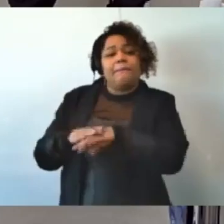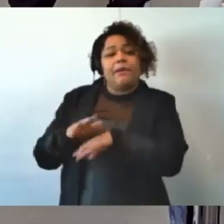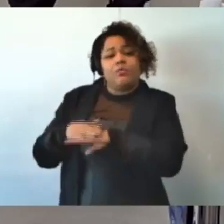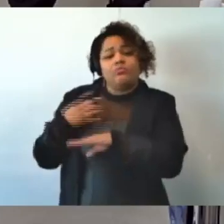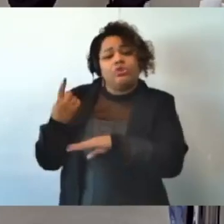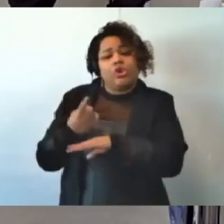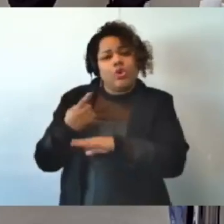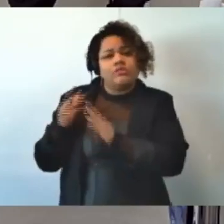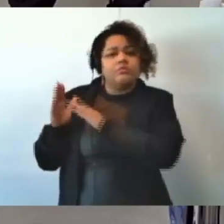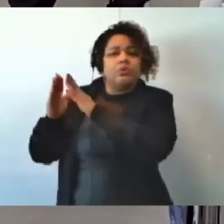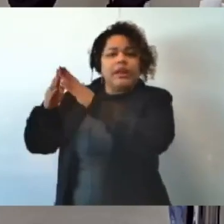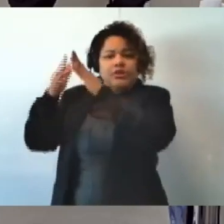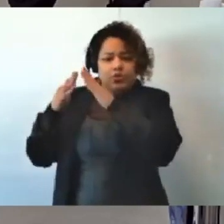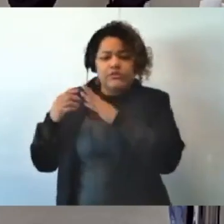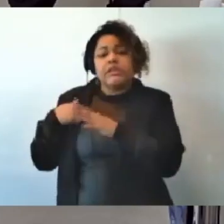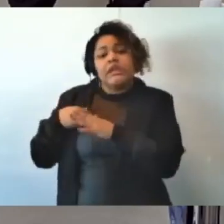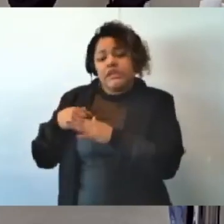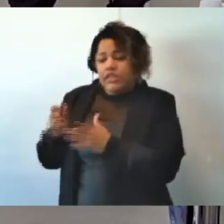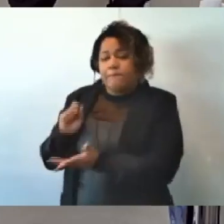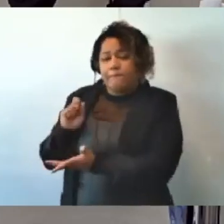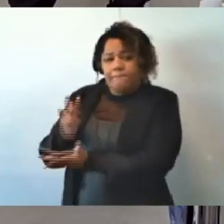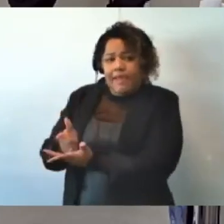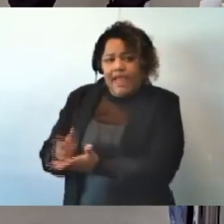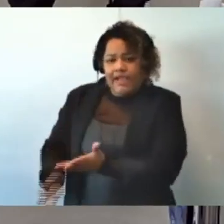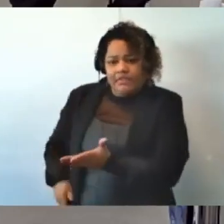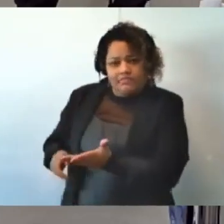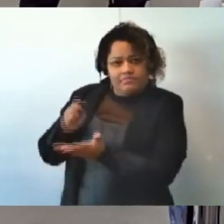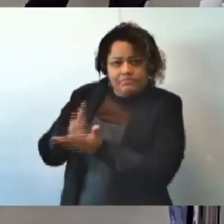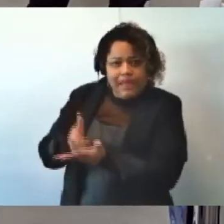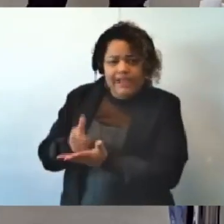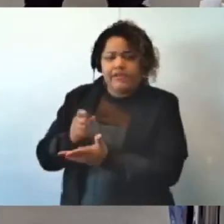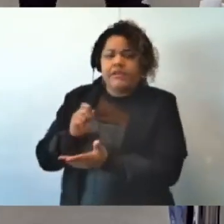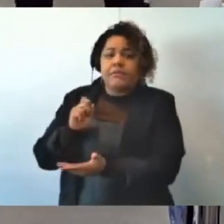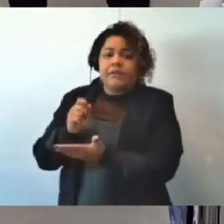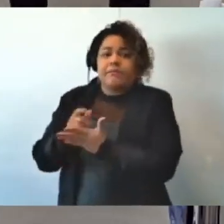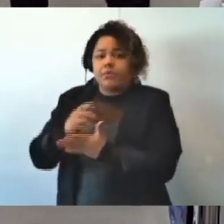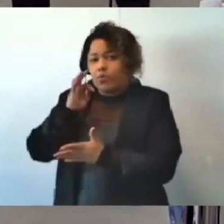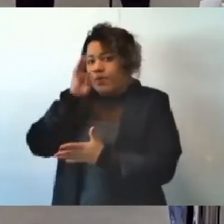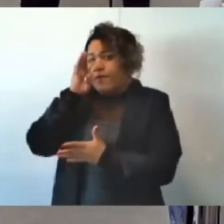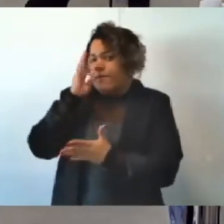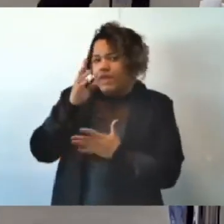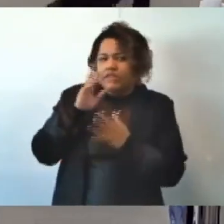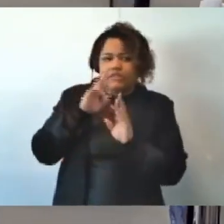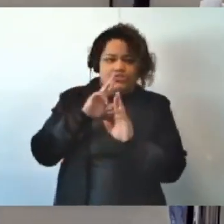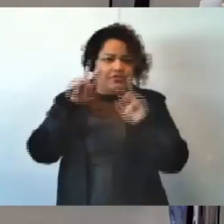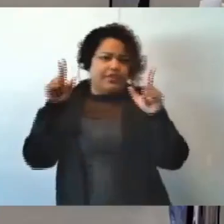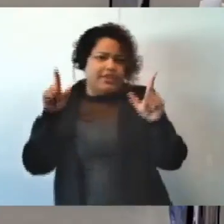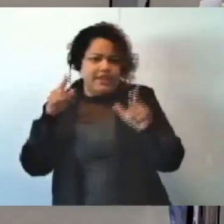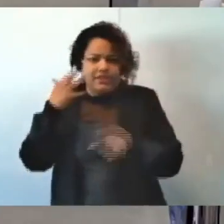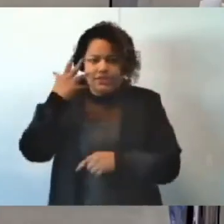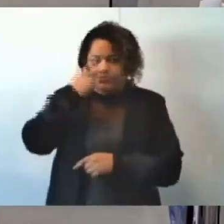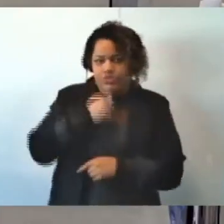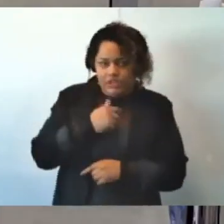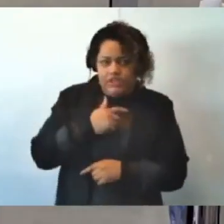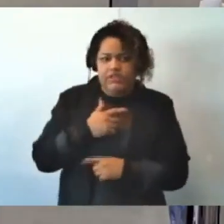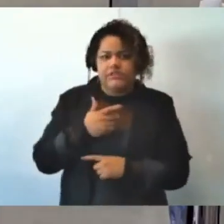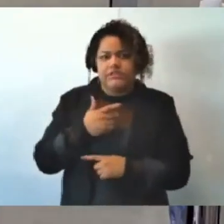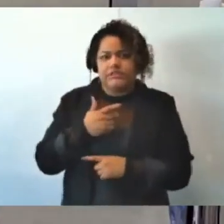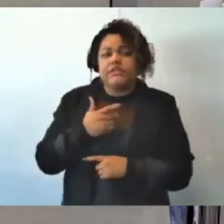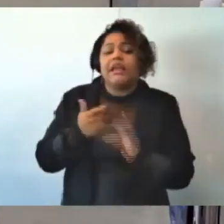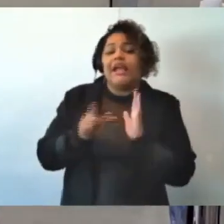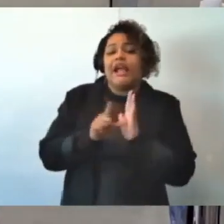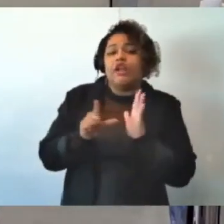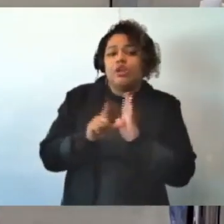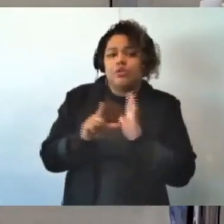plantas exóticas, não sei o quê, para ficar bonito. A Hot Smart também cuida. Quase todos da Chateaubriand têm